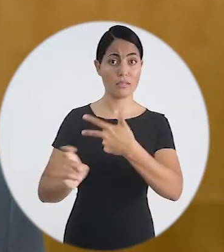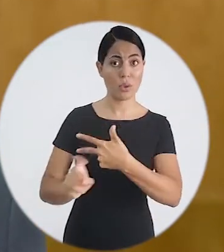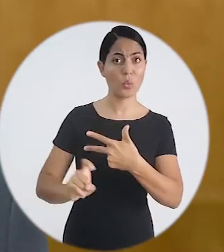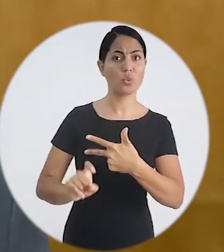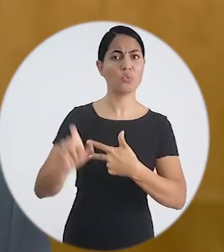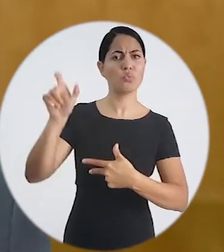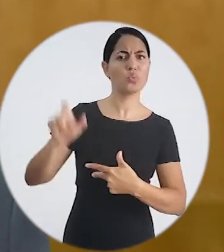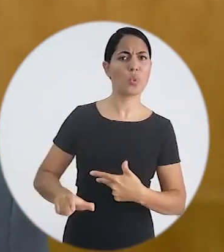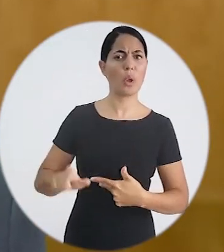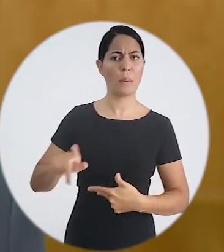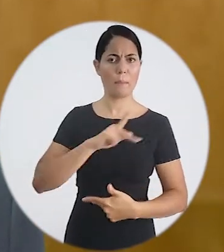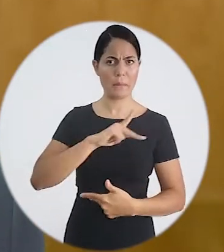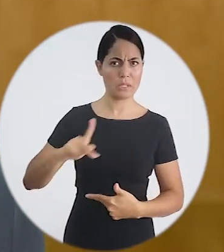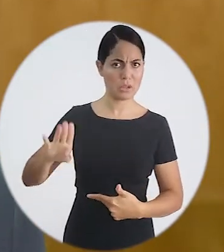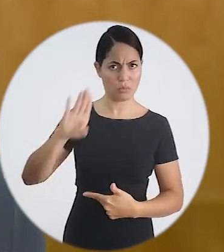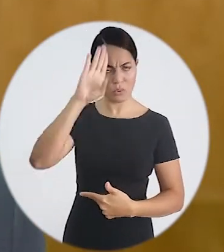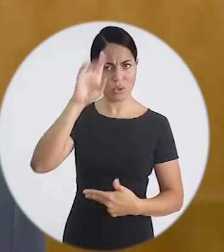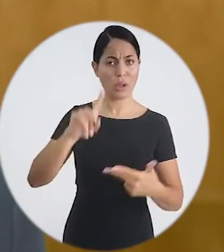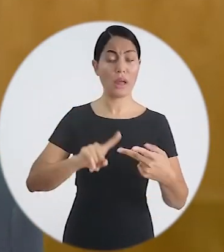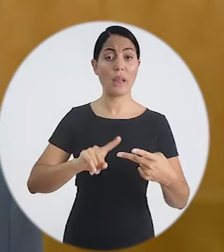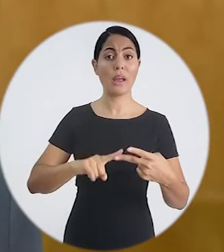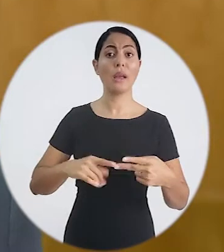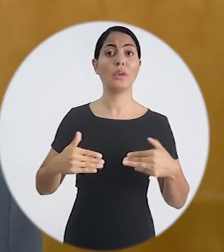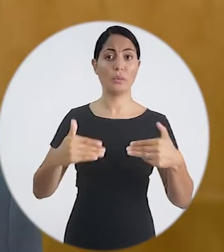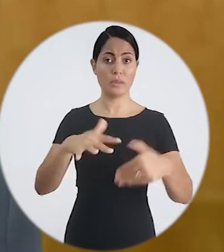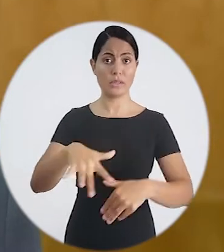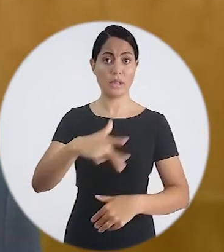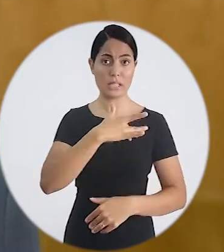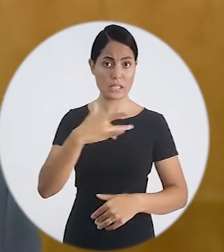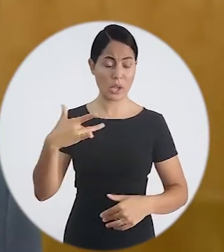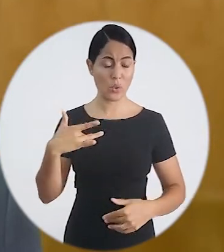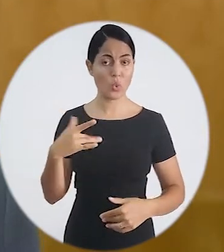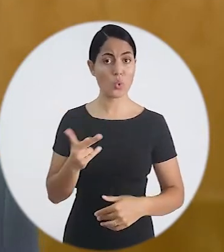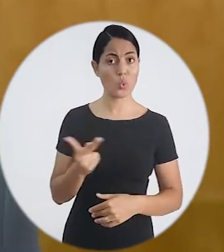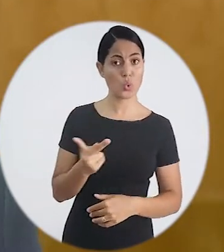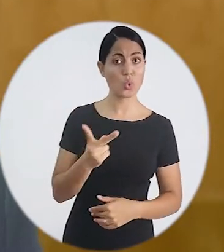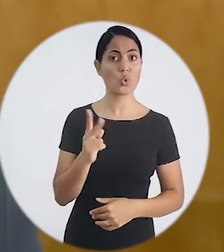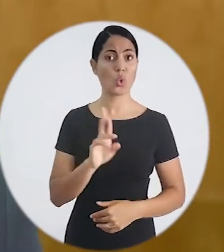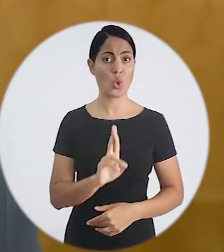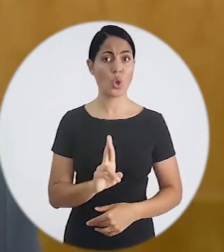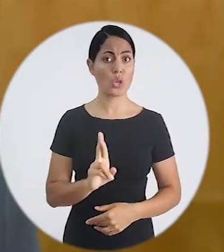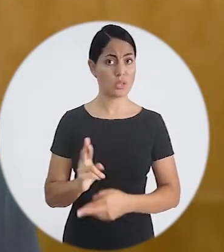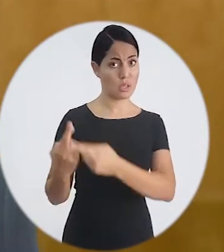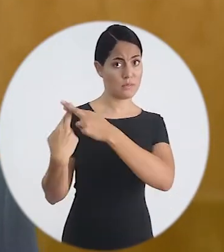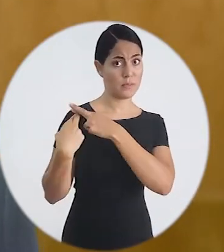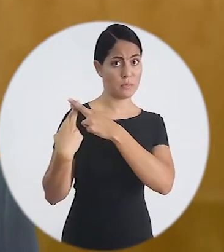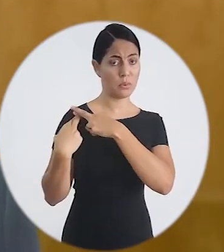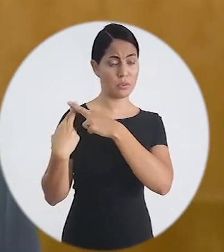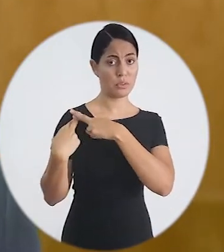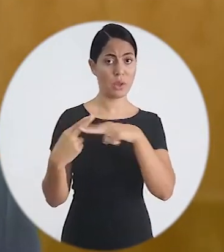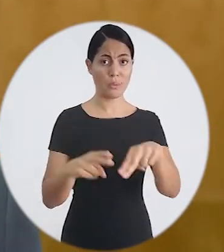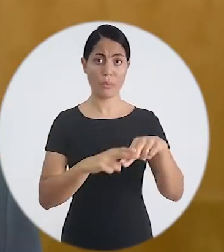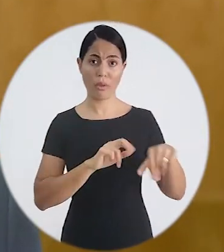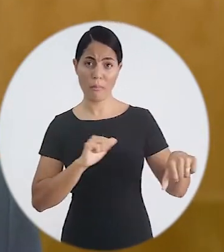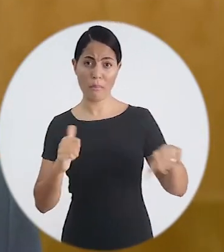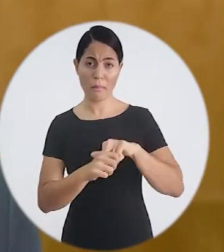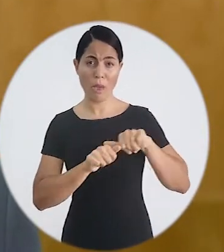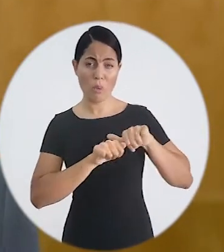nas figuras do Presidente da República e do Ministro da Saúde, foi diretamente responsável pelo